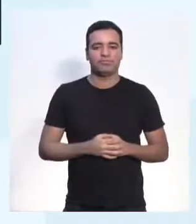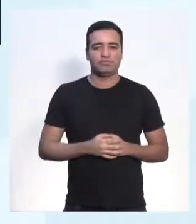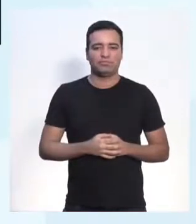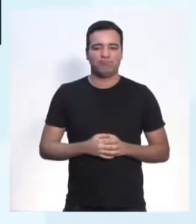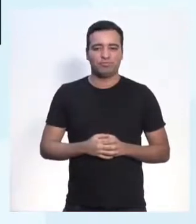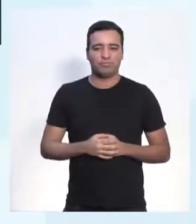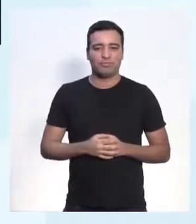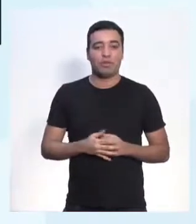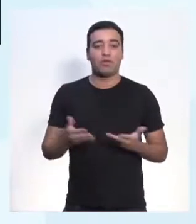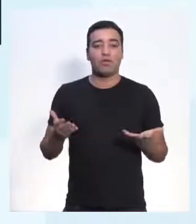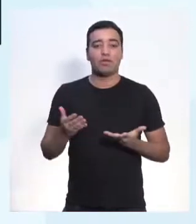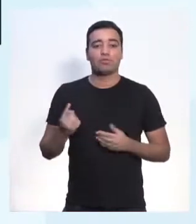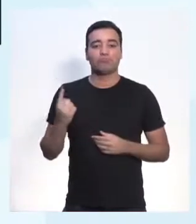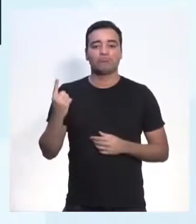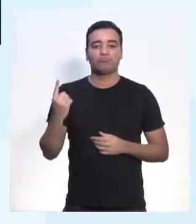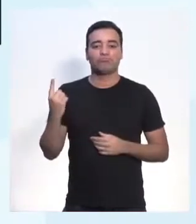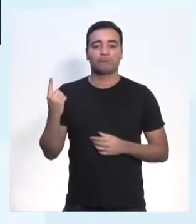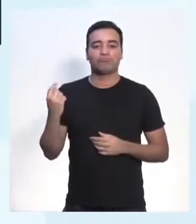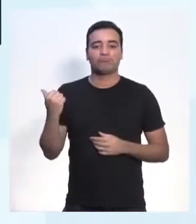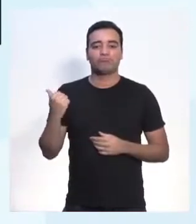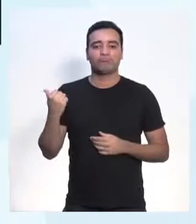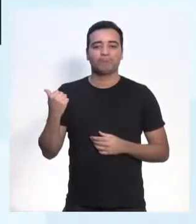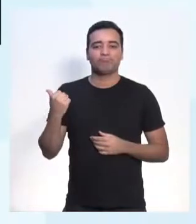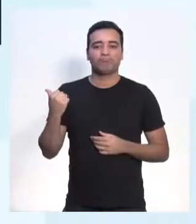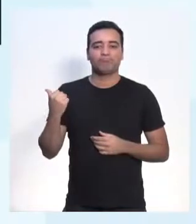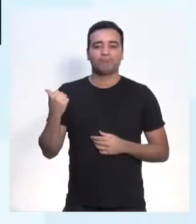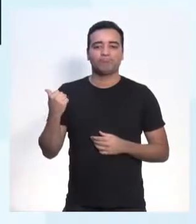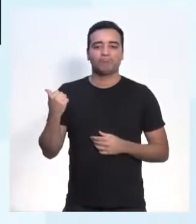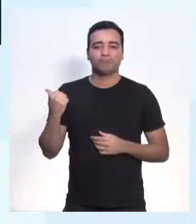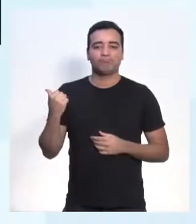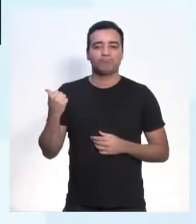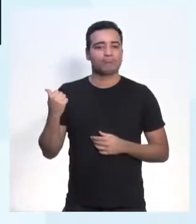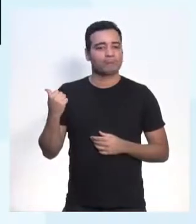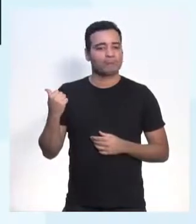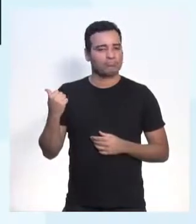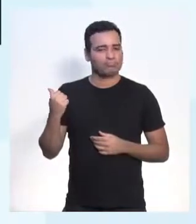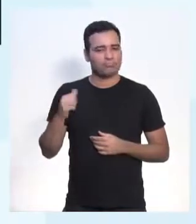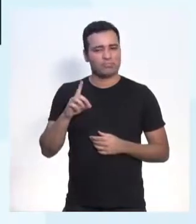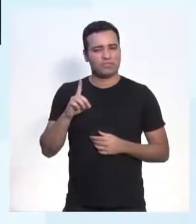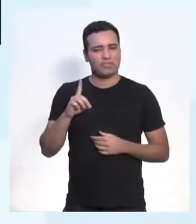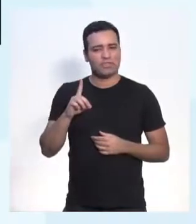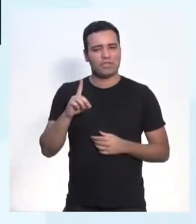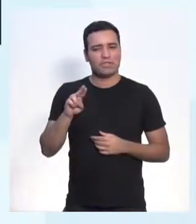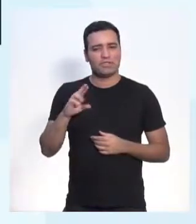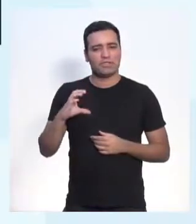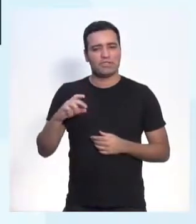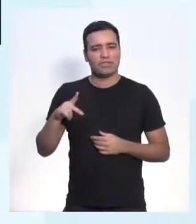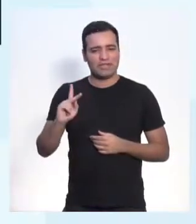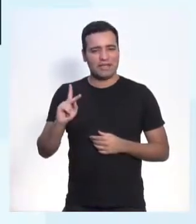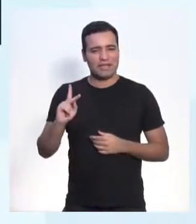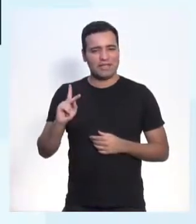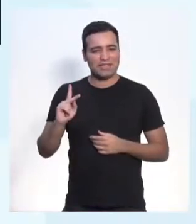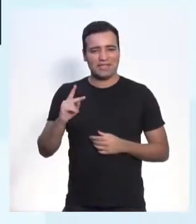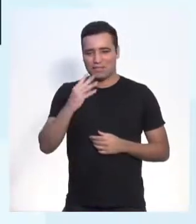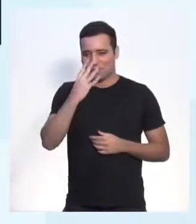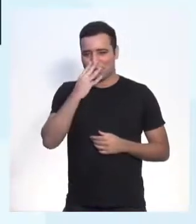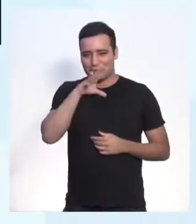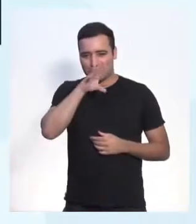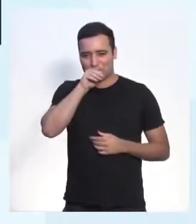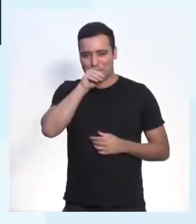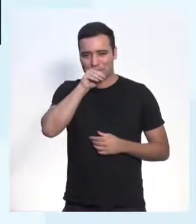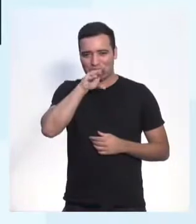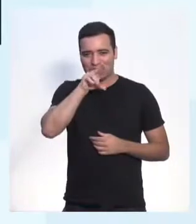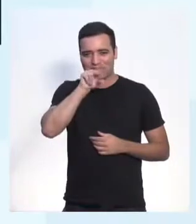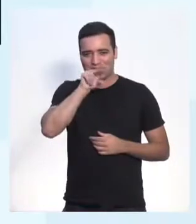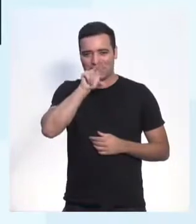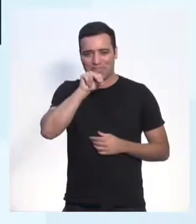E agora, hein? Aqui apareceu um duck. Não Duck? sei se é o Duck Donald. Opa, olha, não faz propaganda, Antônia. Não, eu falei